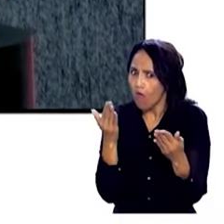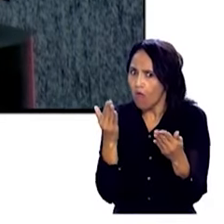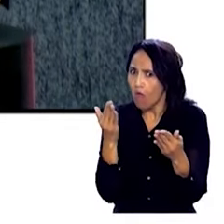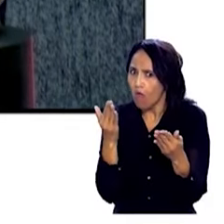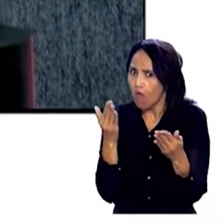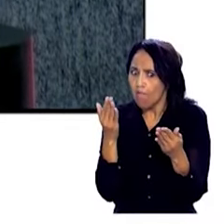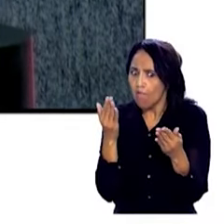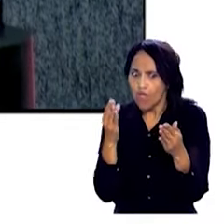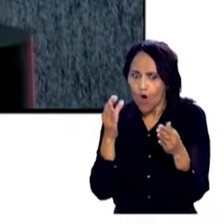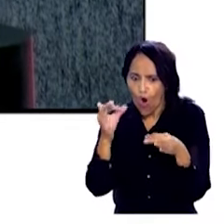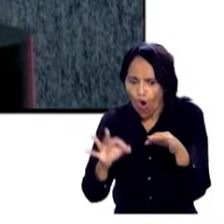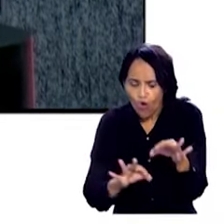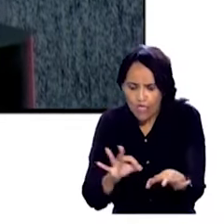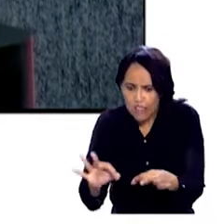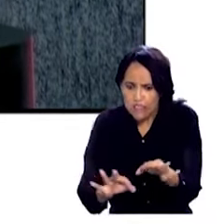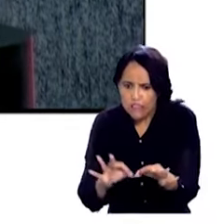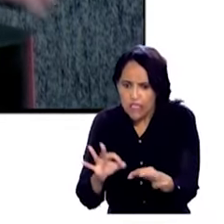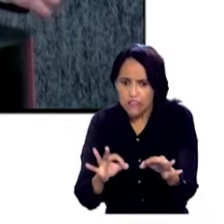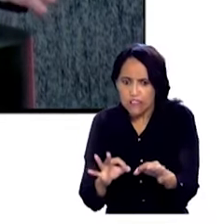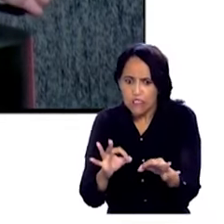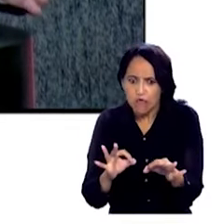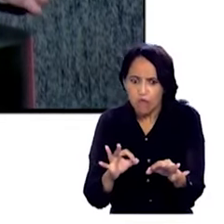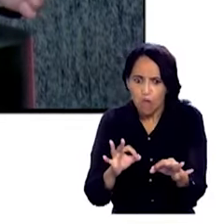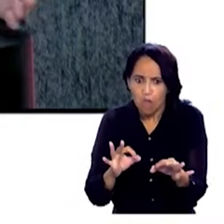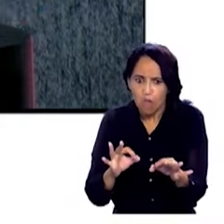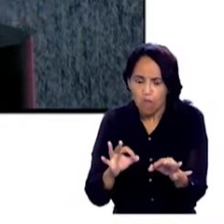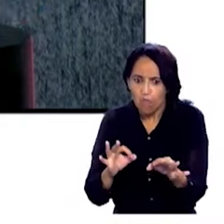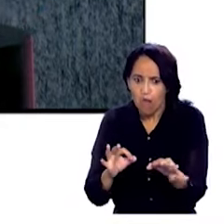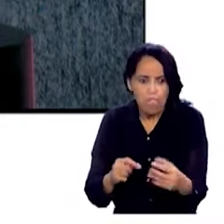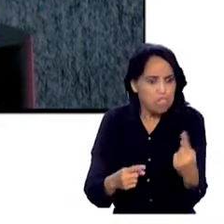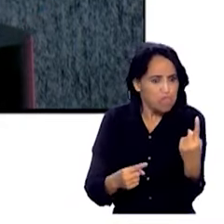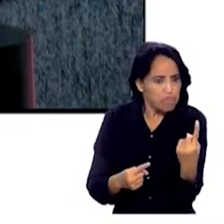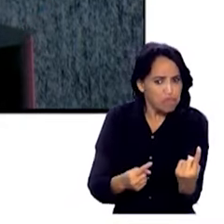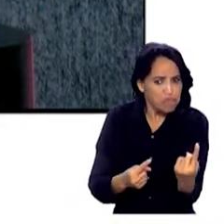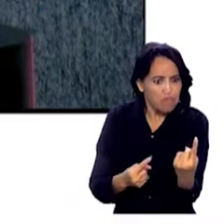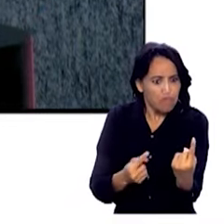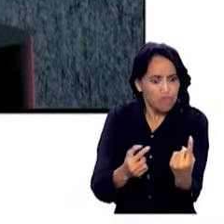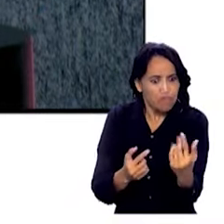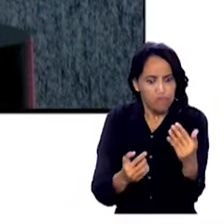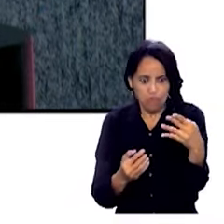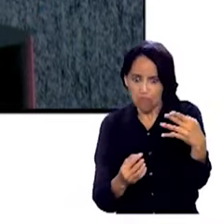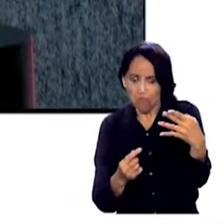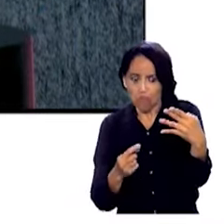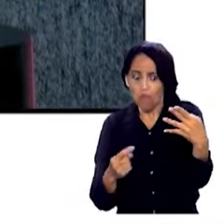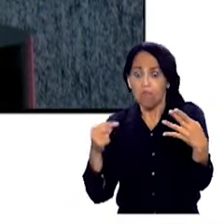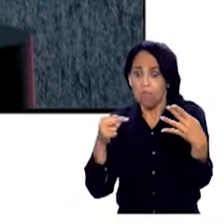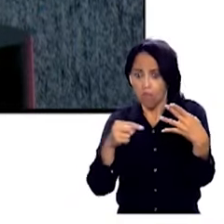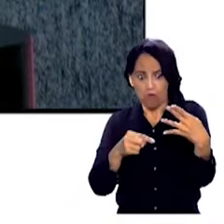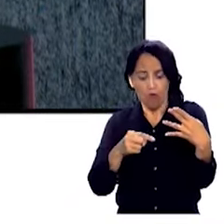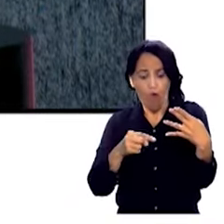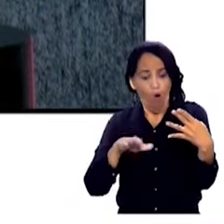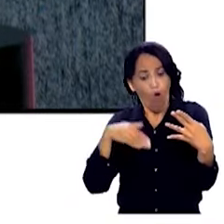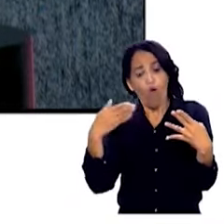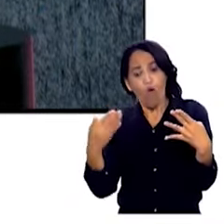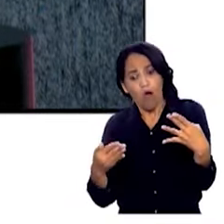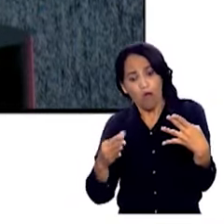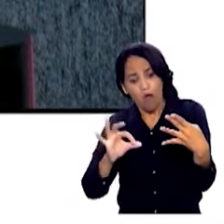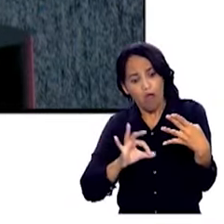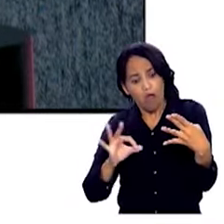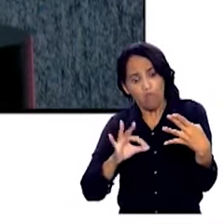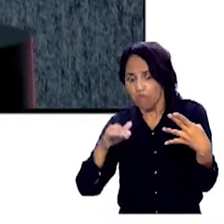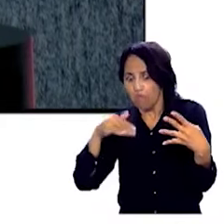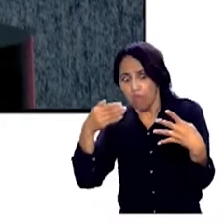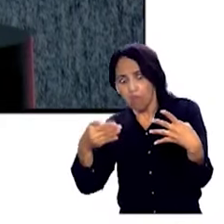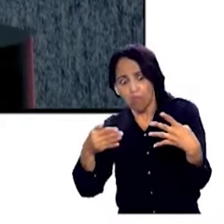desenvolver e se encontrar enquanto instituições leva tempo pra gente tornar quem a gente gente é esse é um